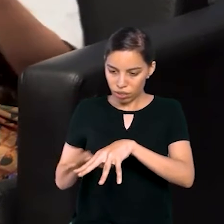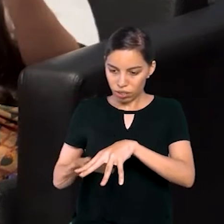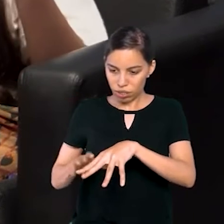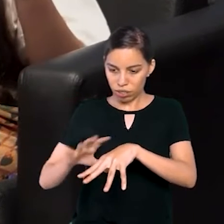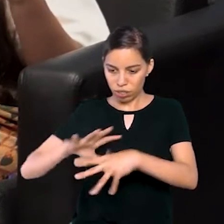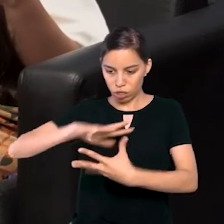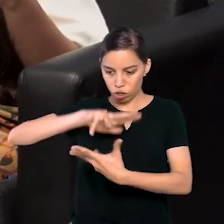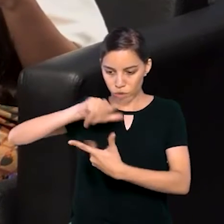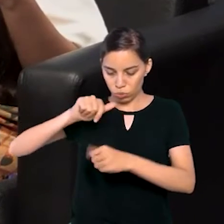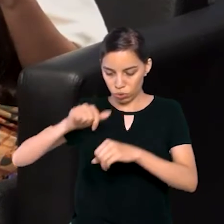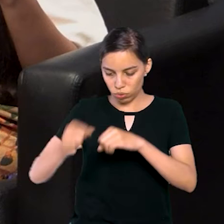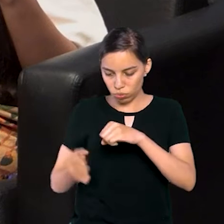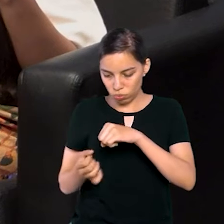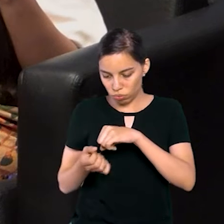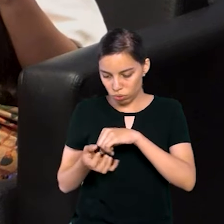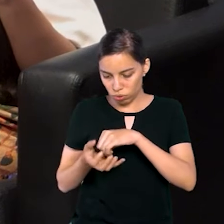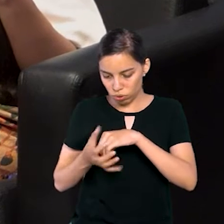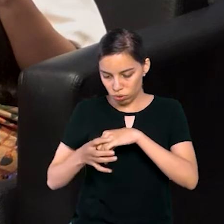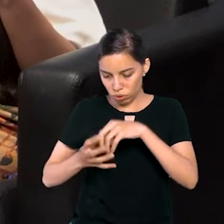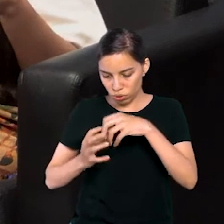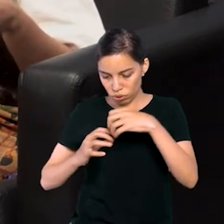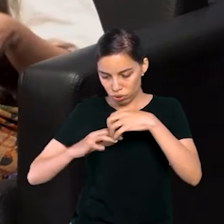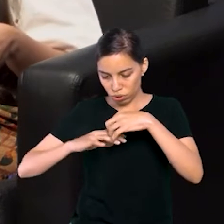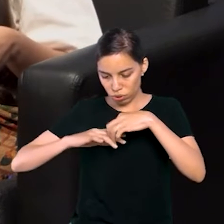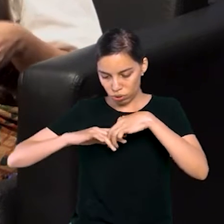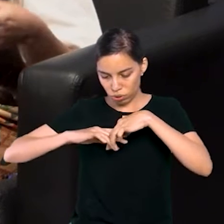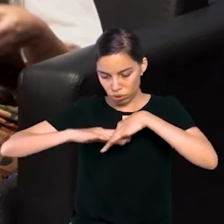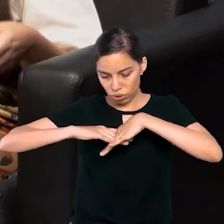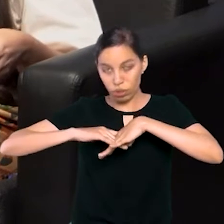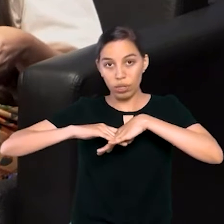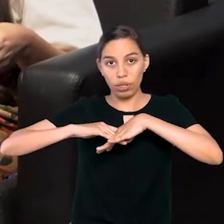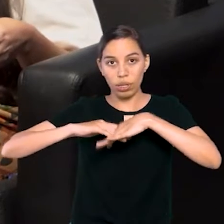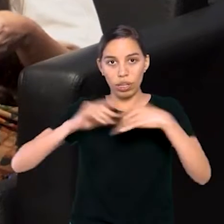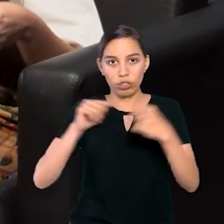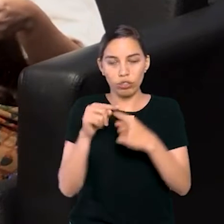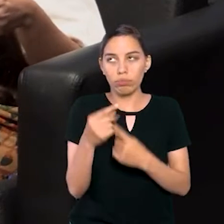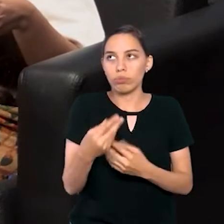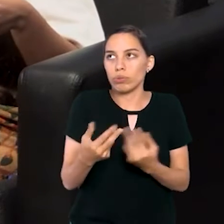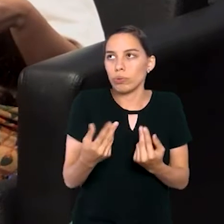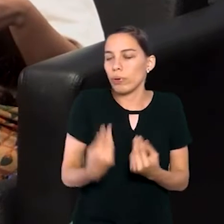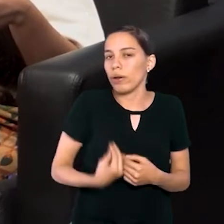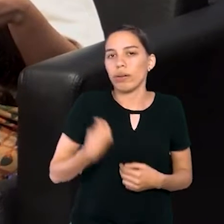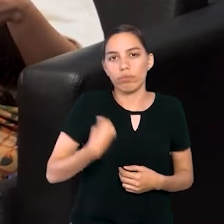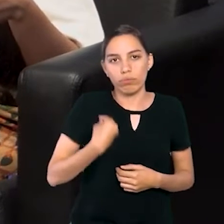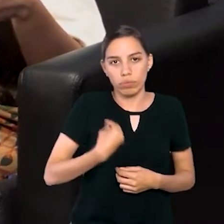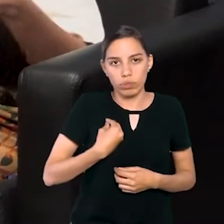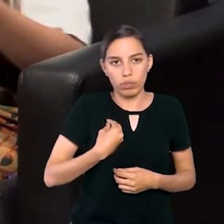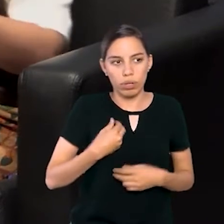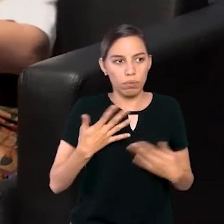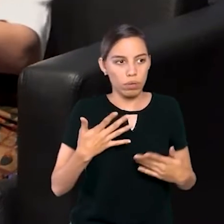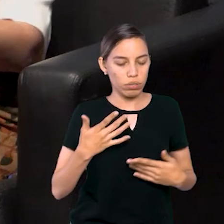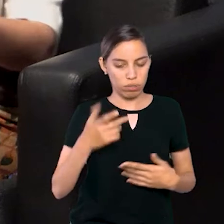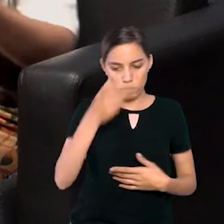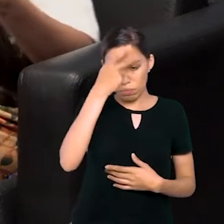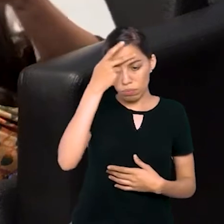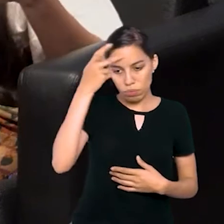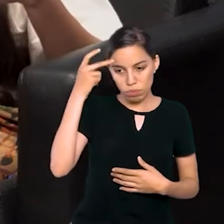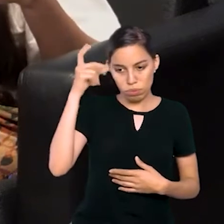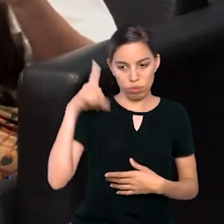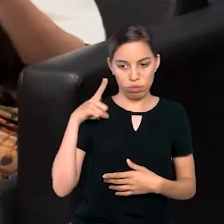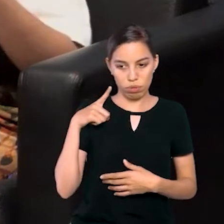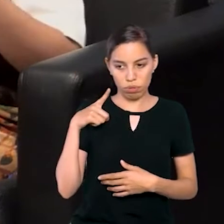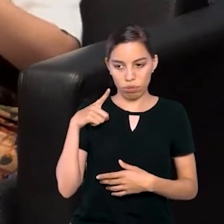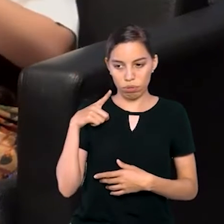como os vínculos que a gente tem com a vida. Então, eu percebo que nesse trabalho, quando não há essa